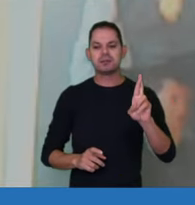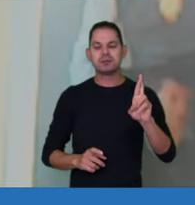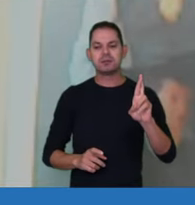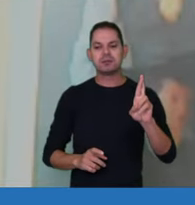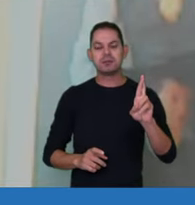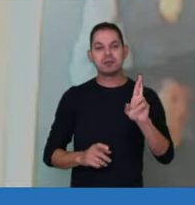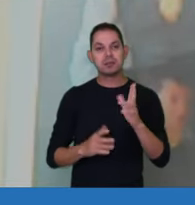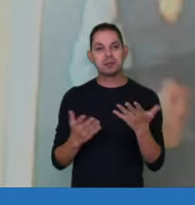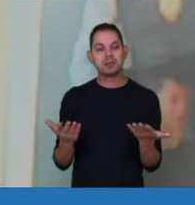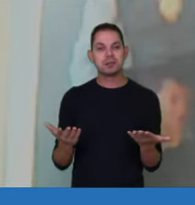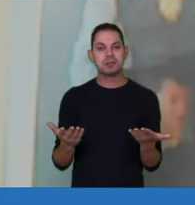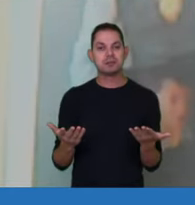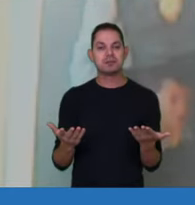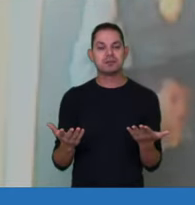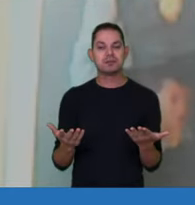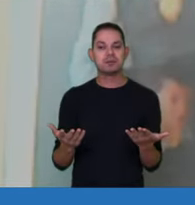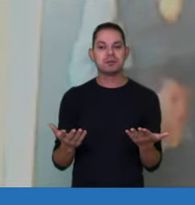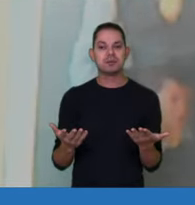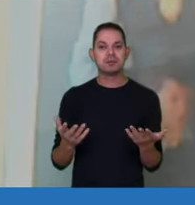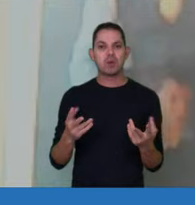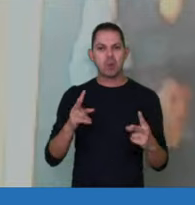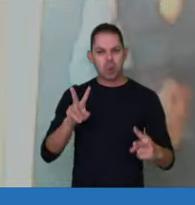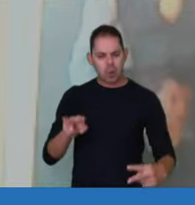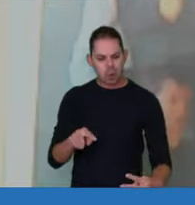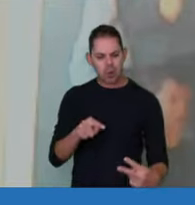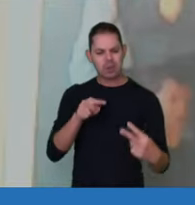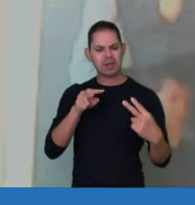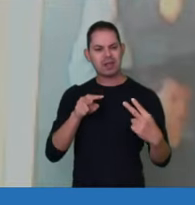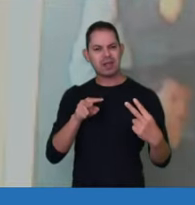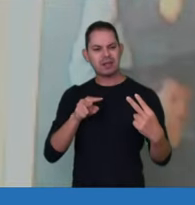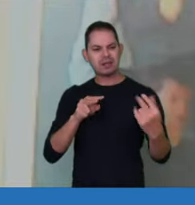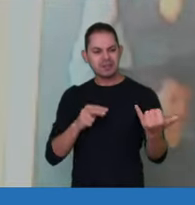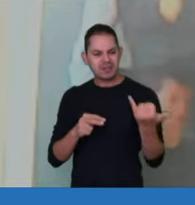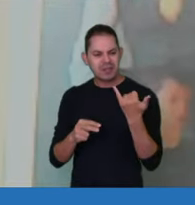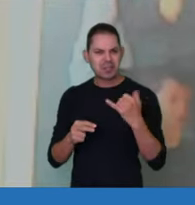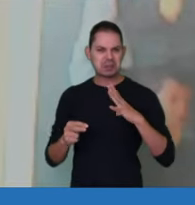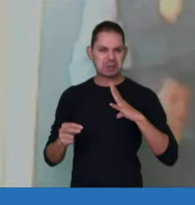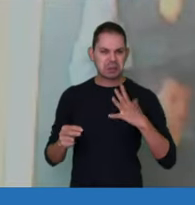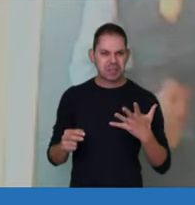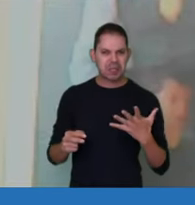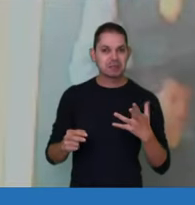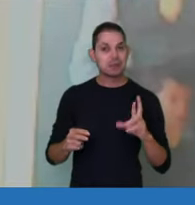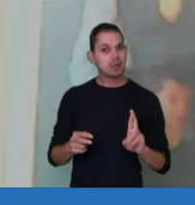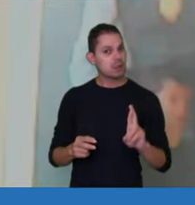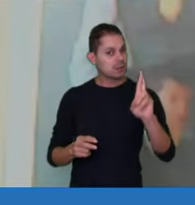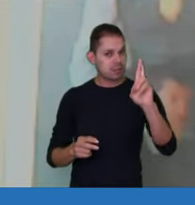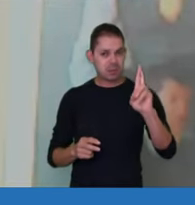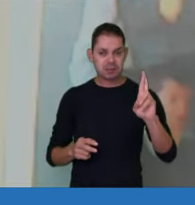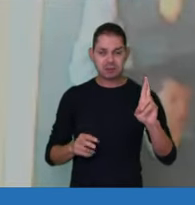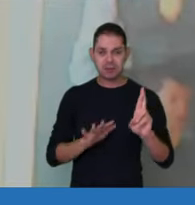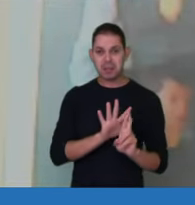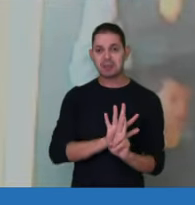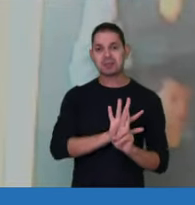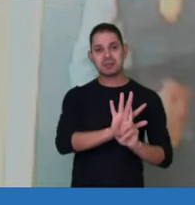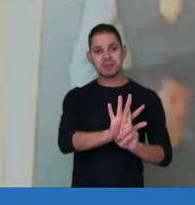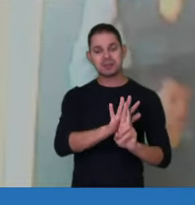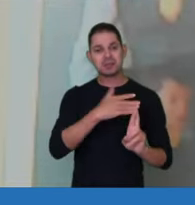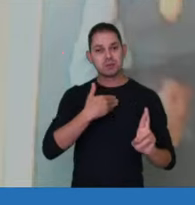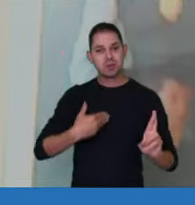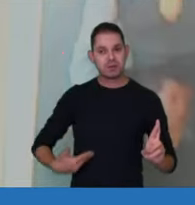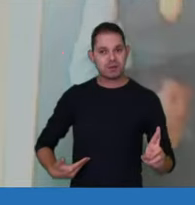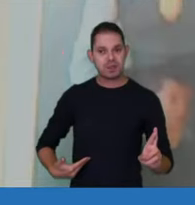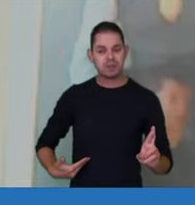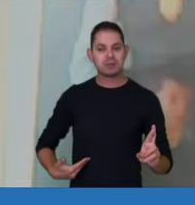Consegue olhar nos nossos olhos, representante do Estado, ser um